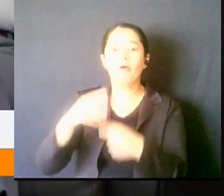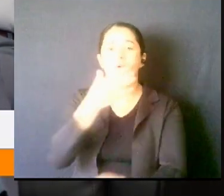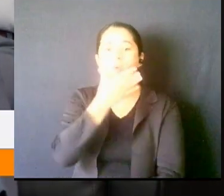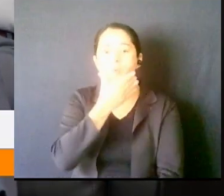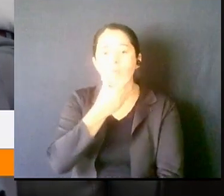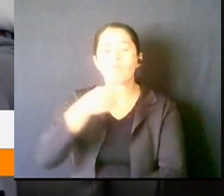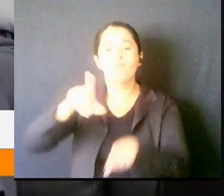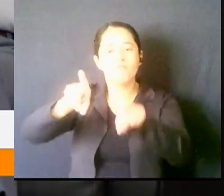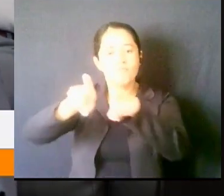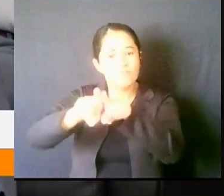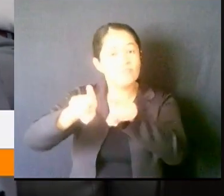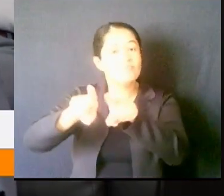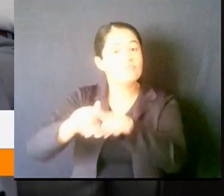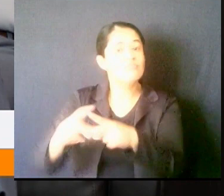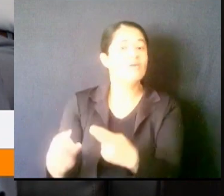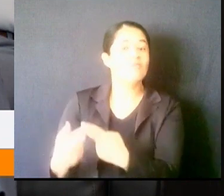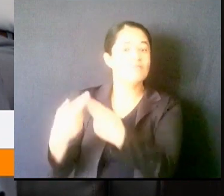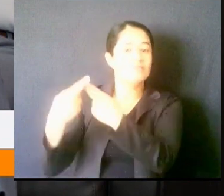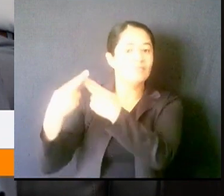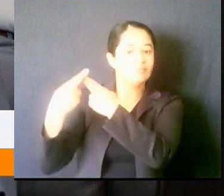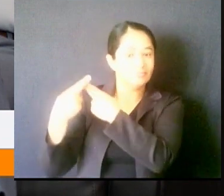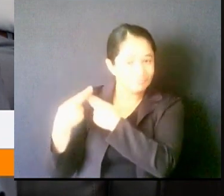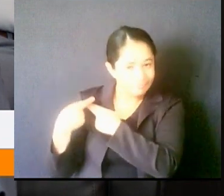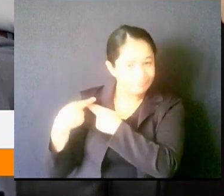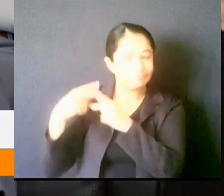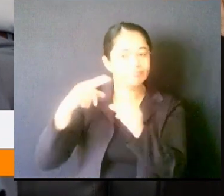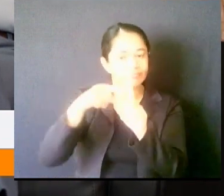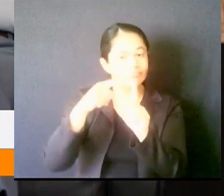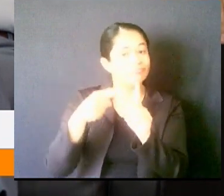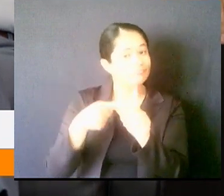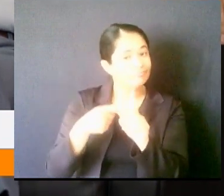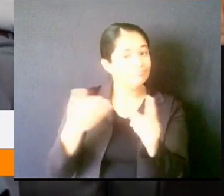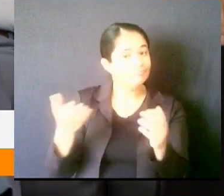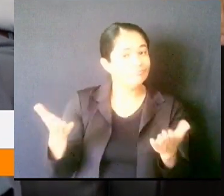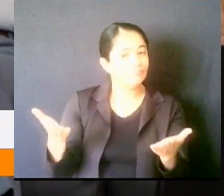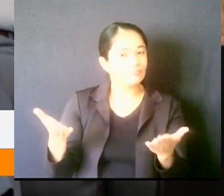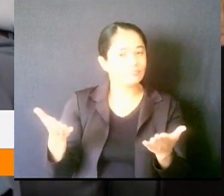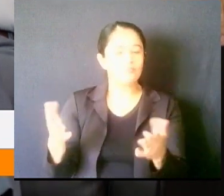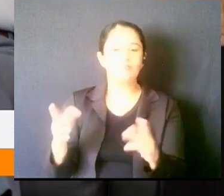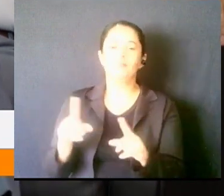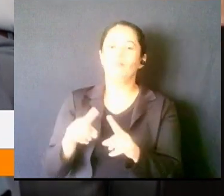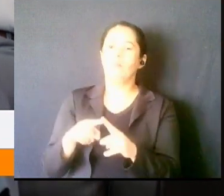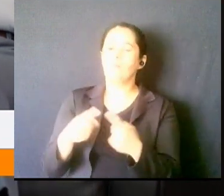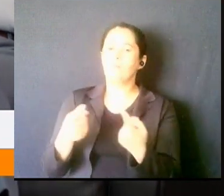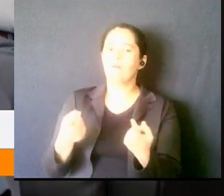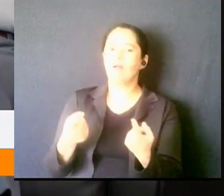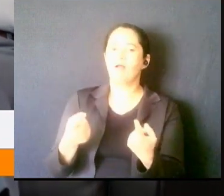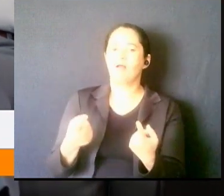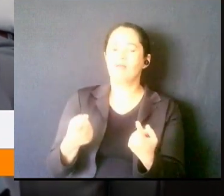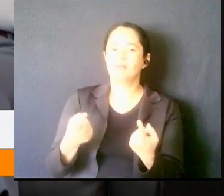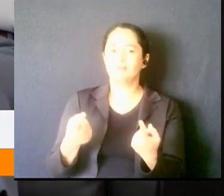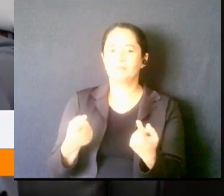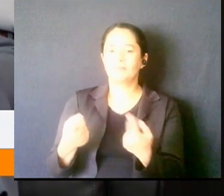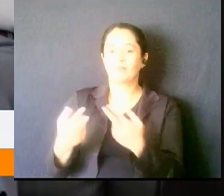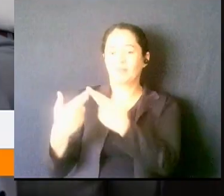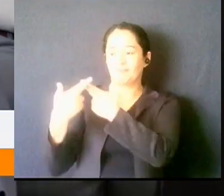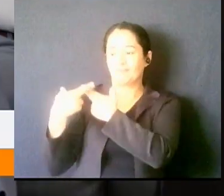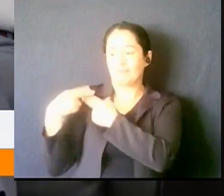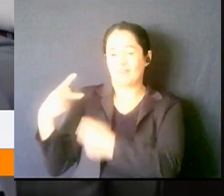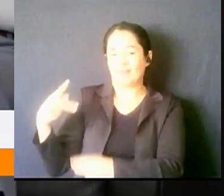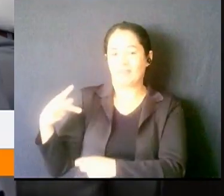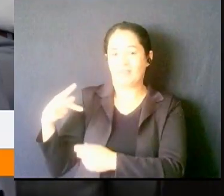concepção. Muito já dessa desresponsabilização do homem, diminuiu